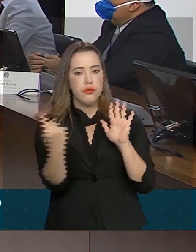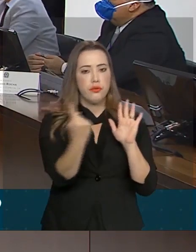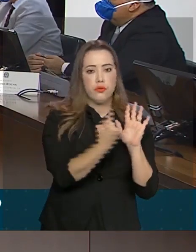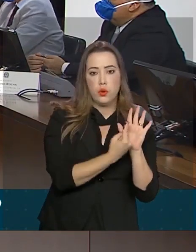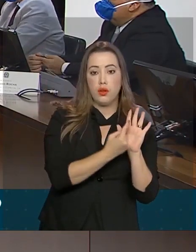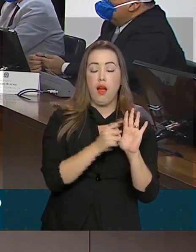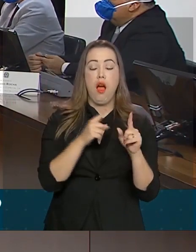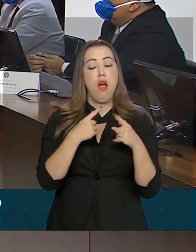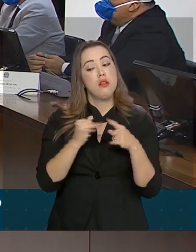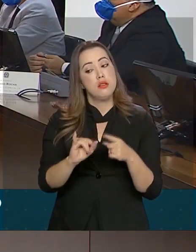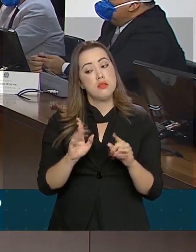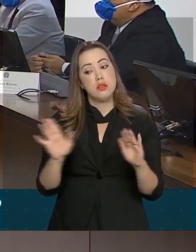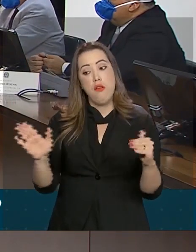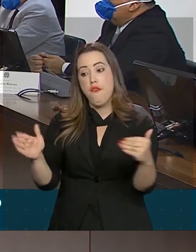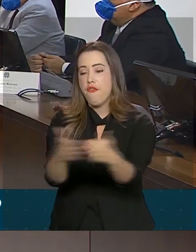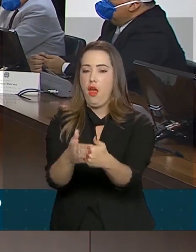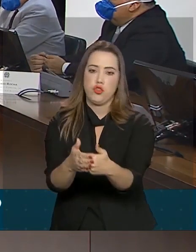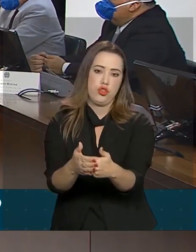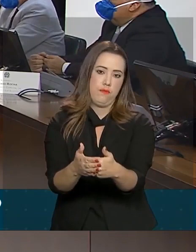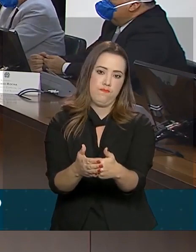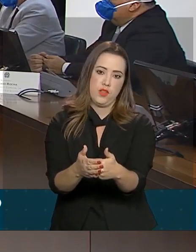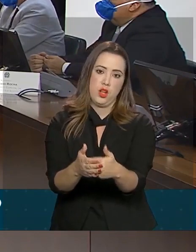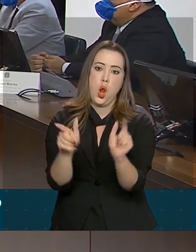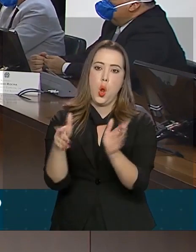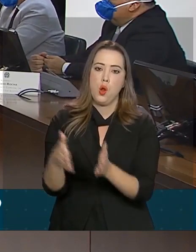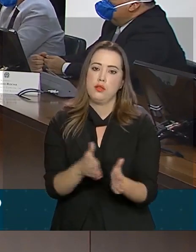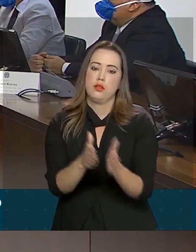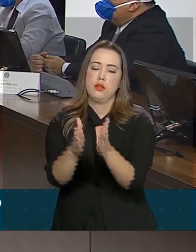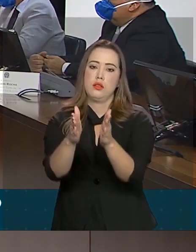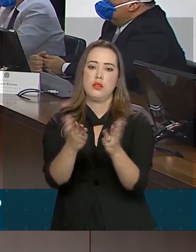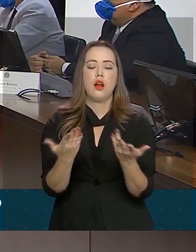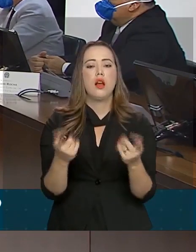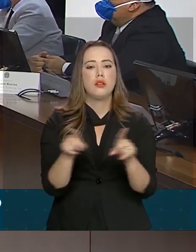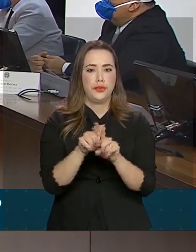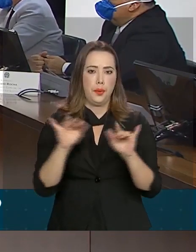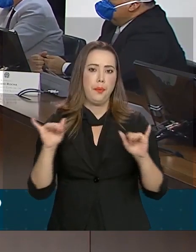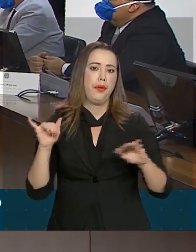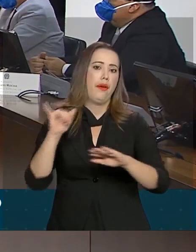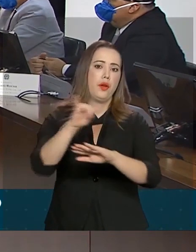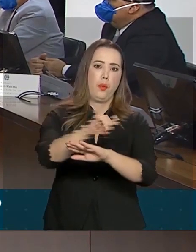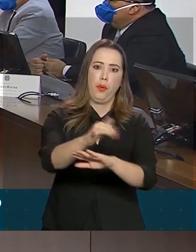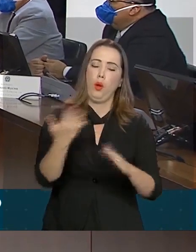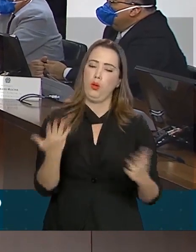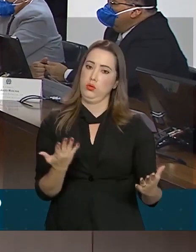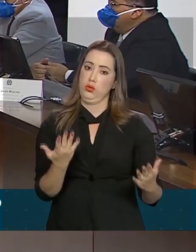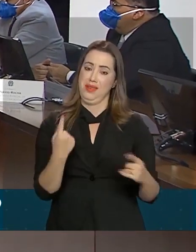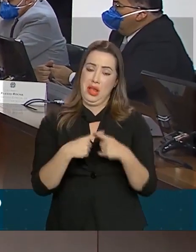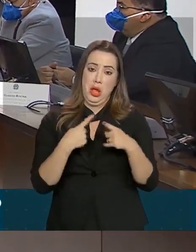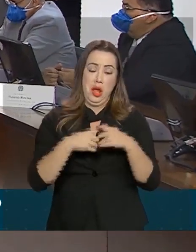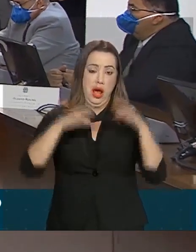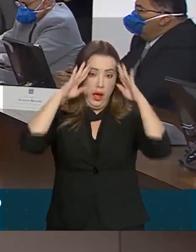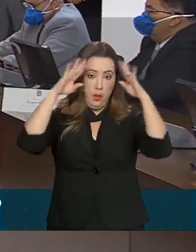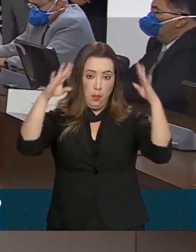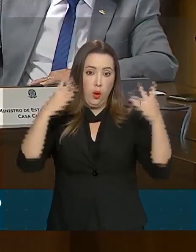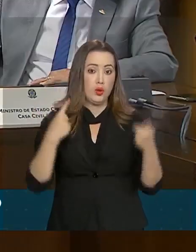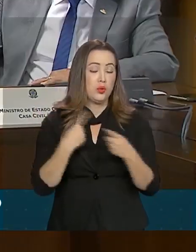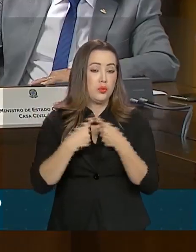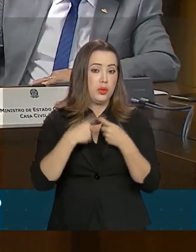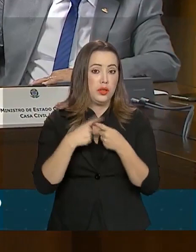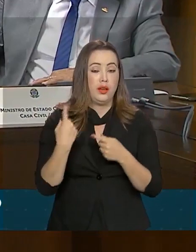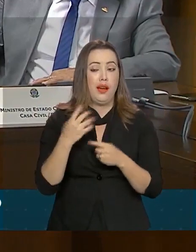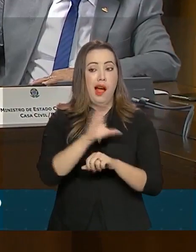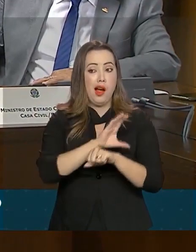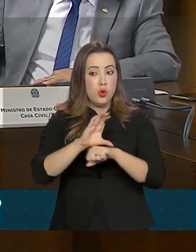do fechamento ou não de rodovias, bem como aeroportos. Em grande parte, a Constituição garante a